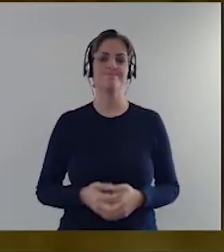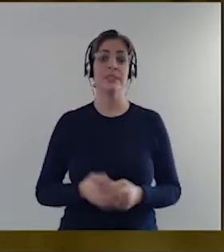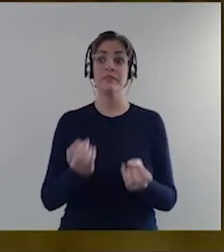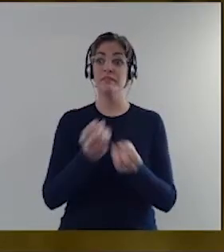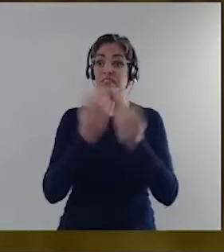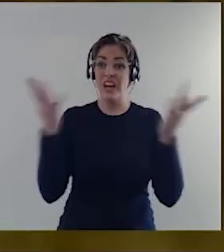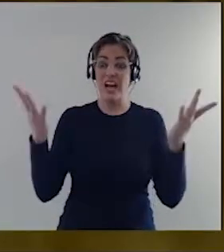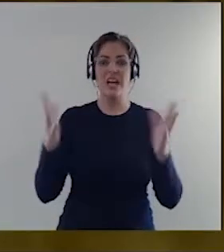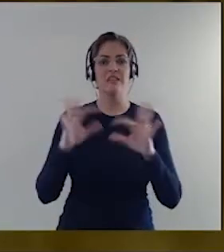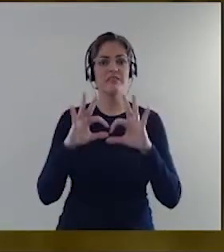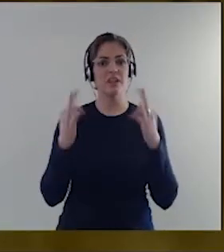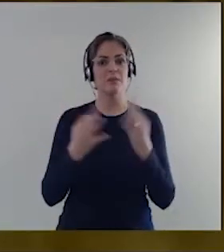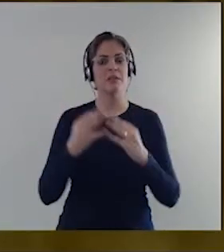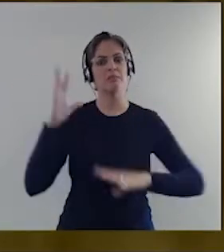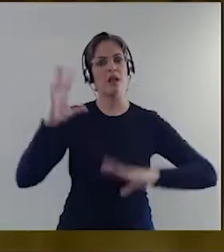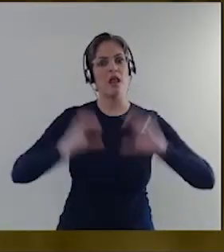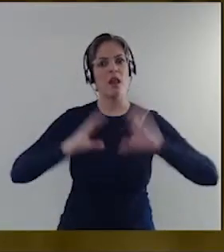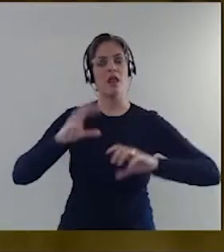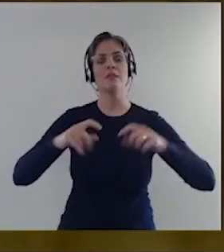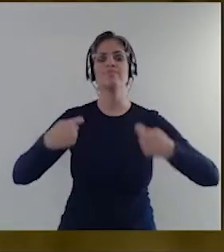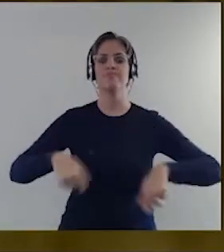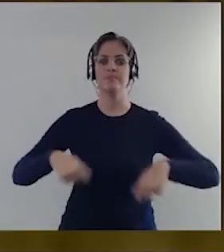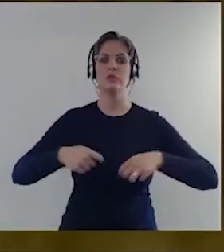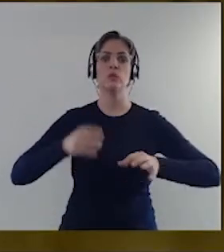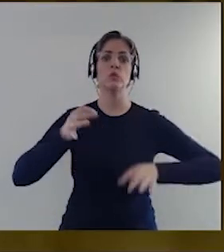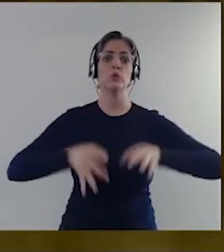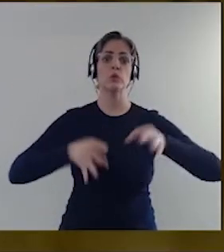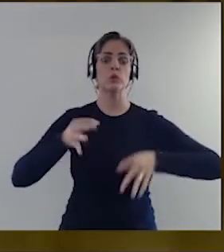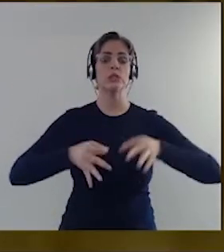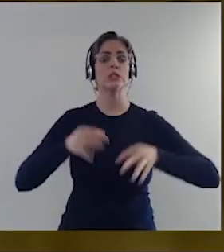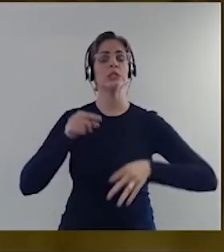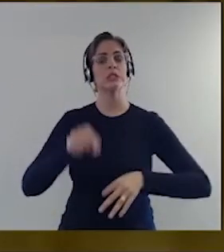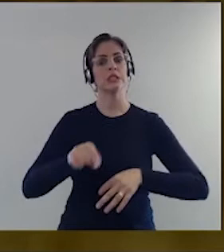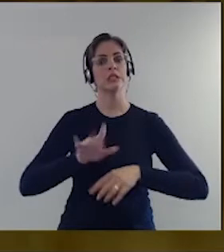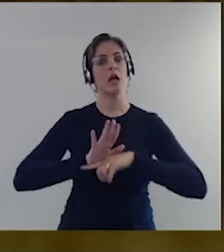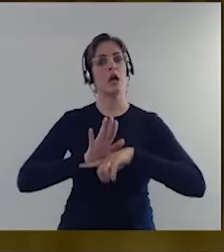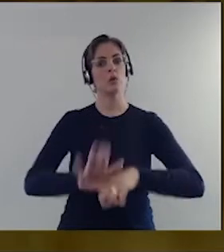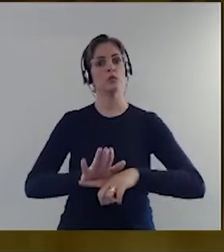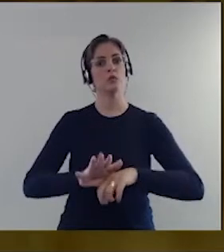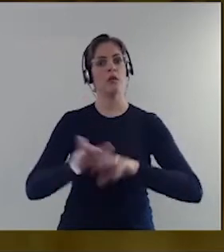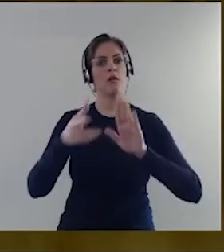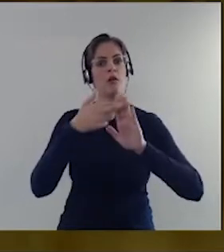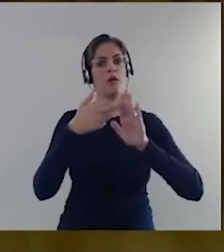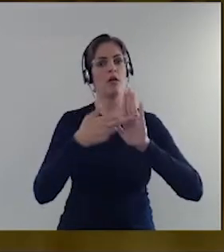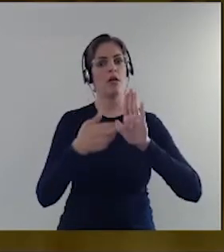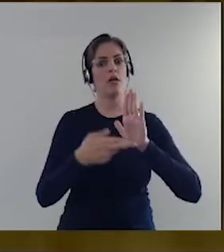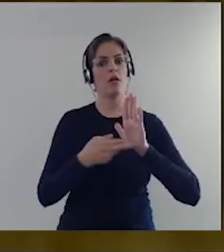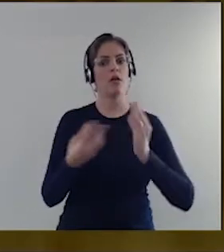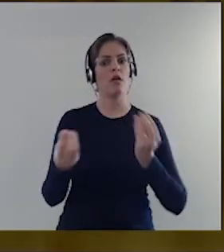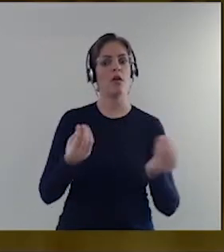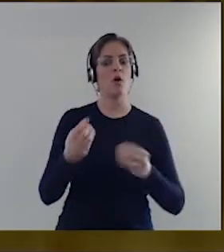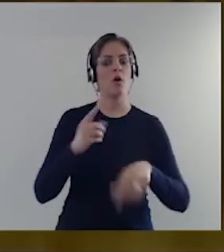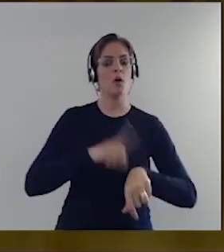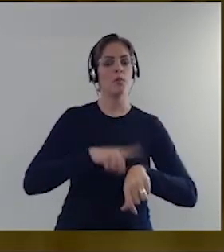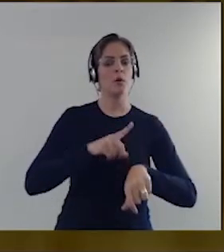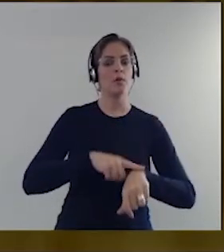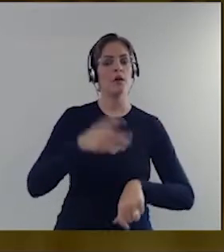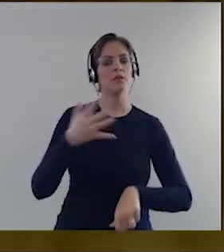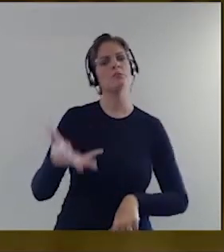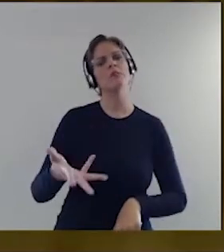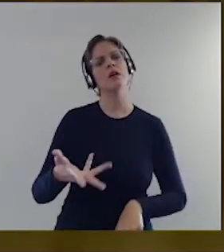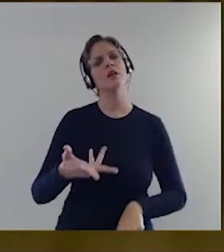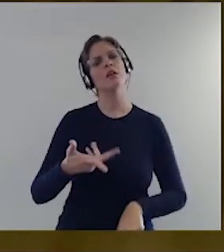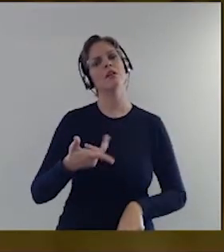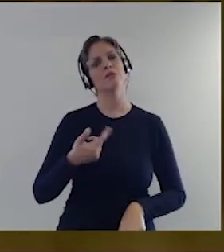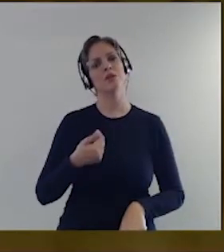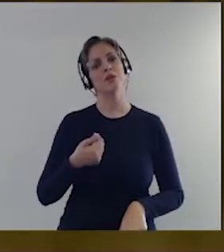foi preciso que o judiciário se pronunciasse, estabelecendo uma rotina mais adequada para o momento extraordinário que